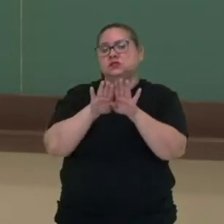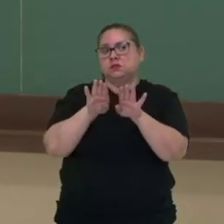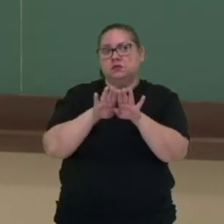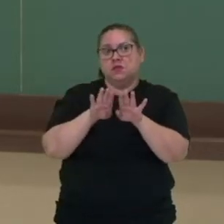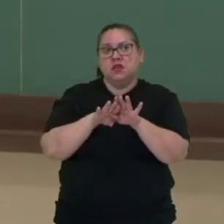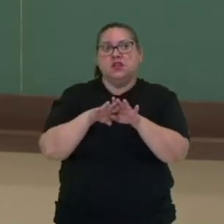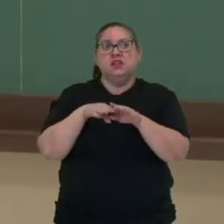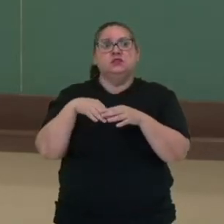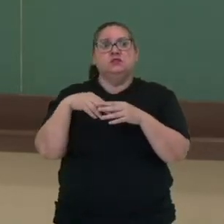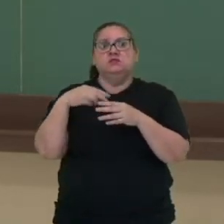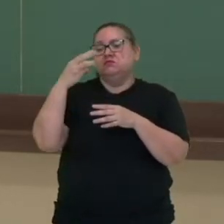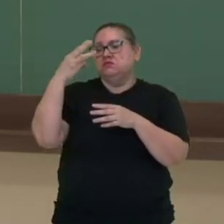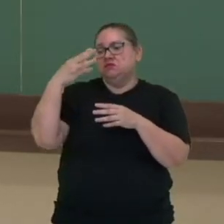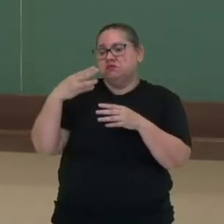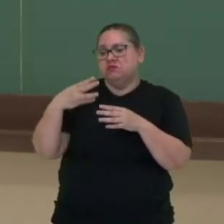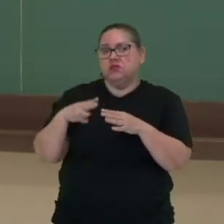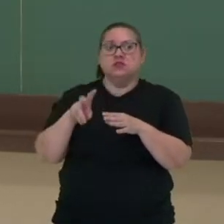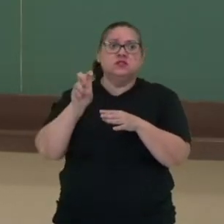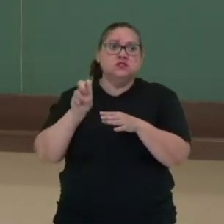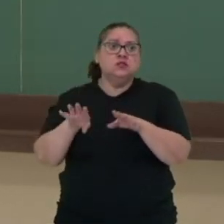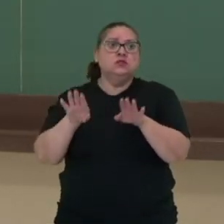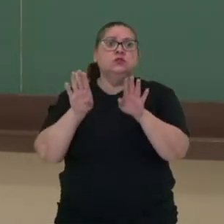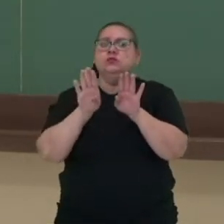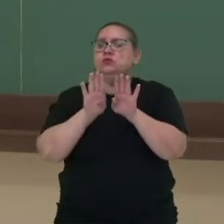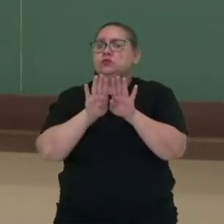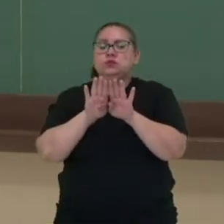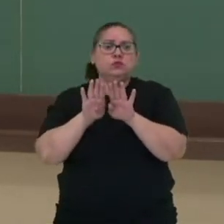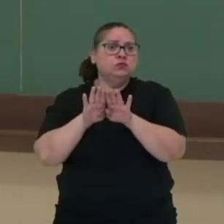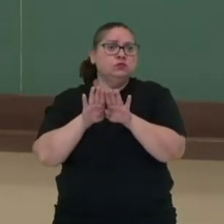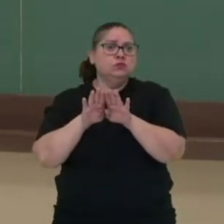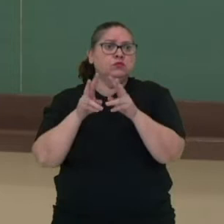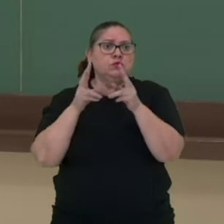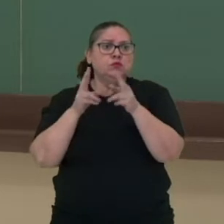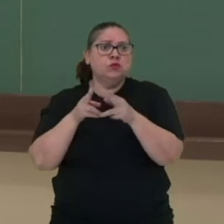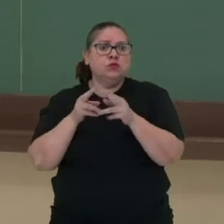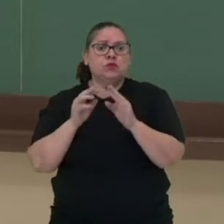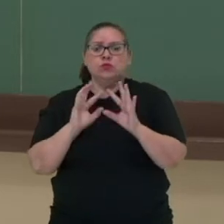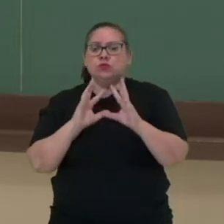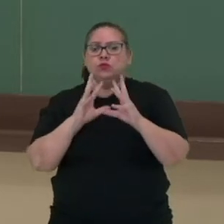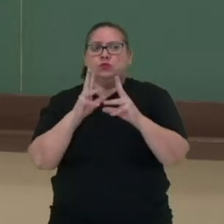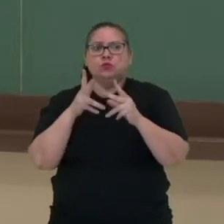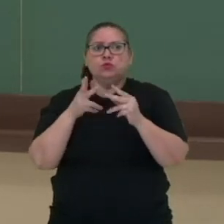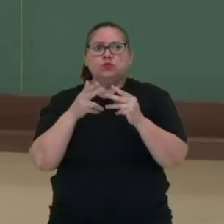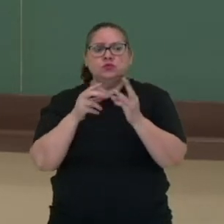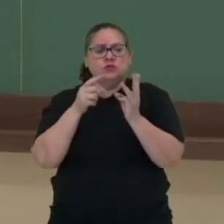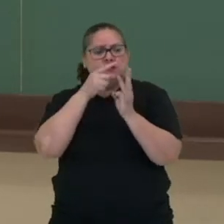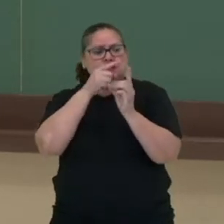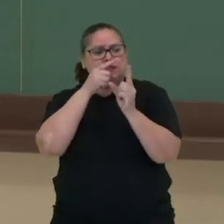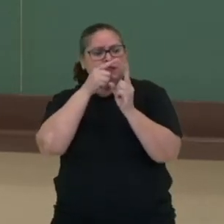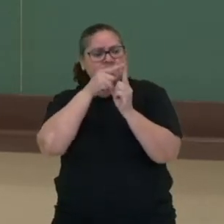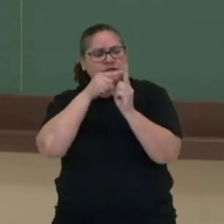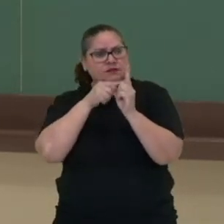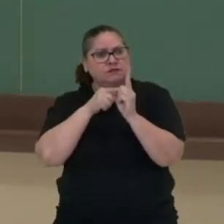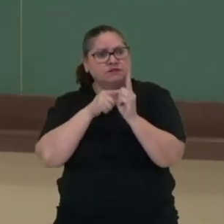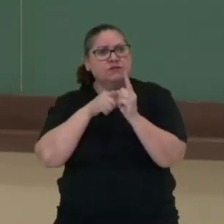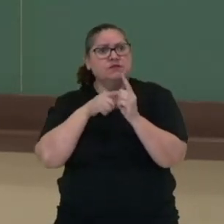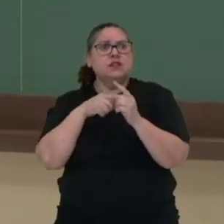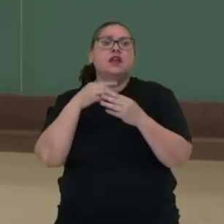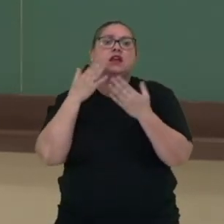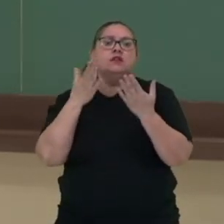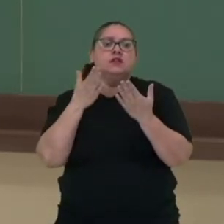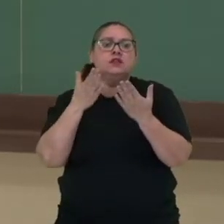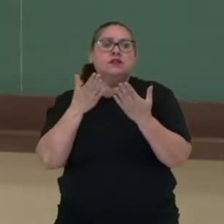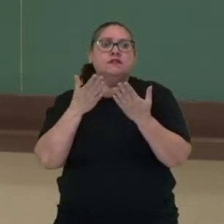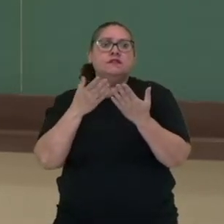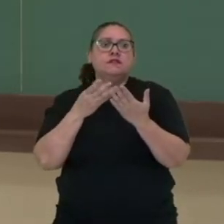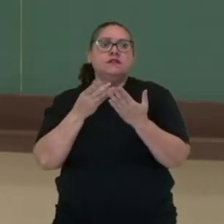reino fúngio, o reino plantae, o reino animalia. Então, todas essas características é o que leva